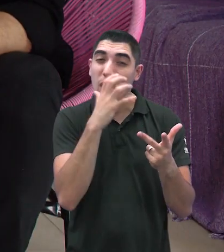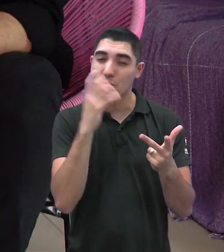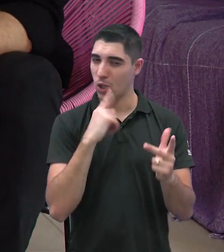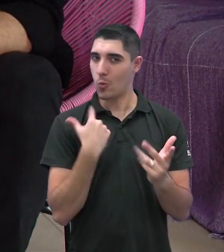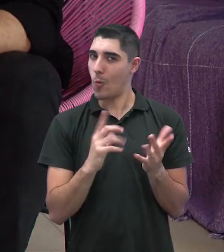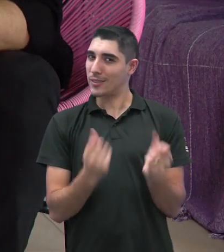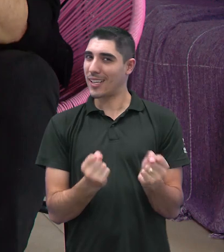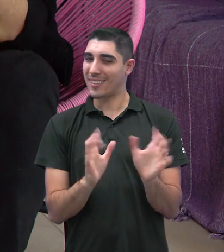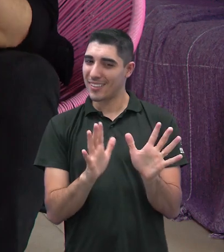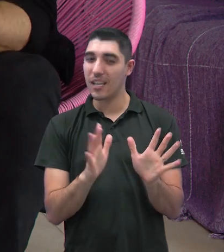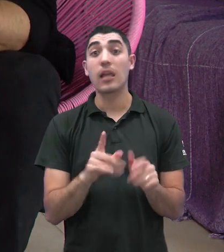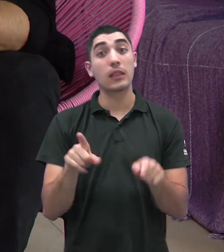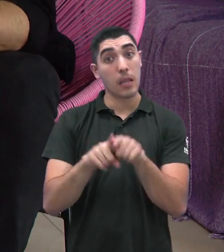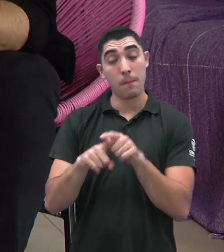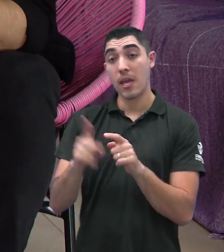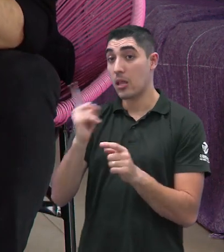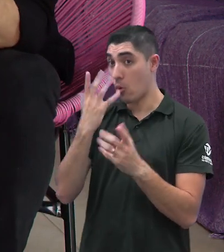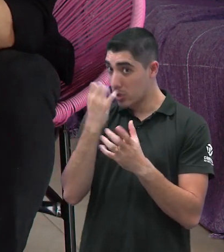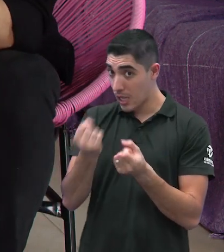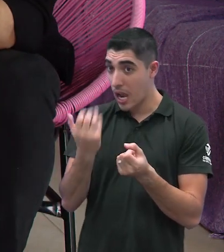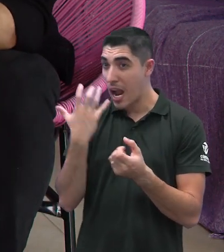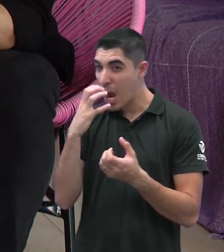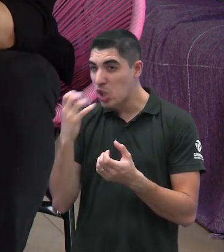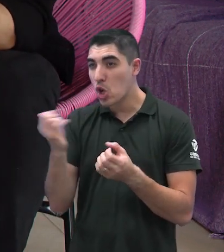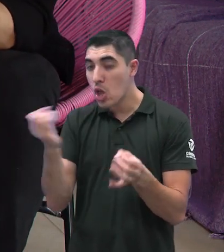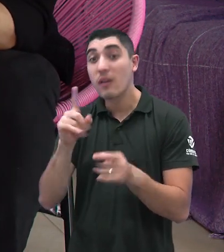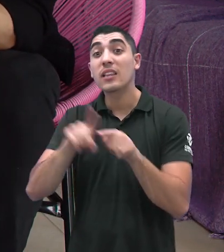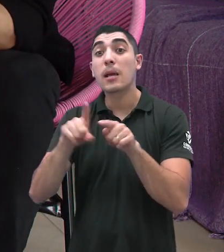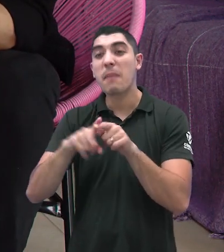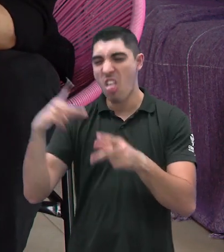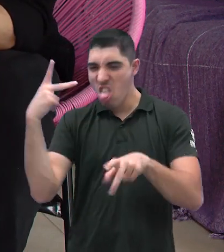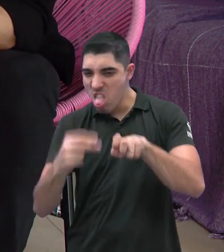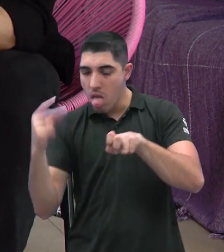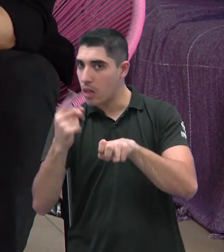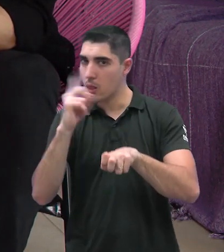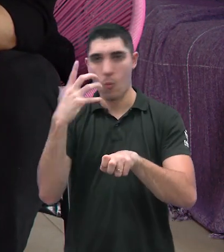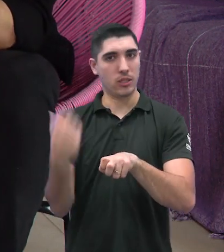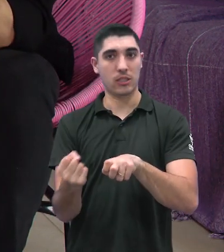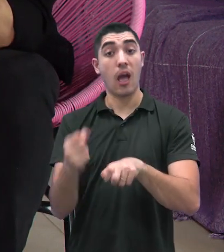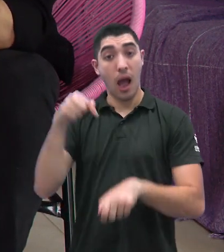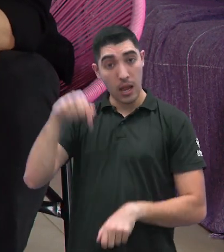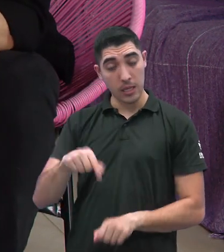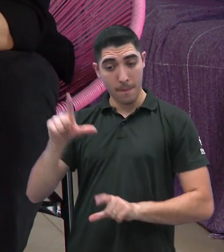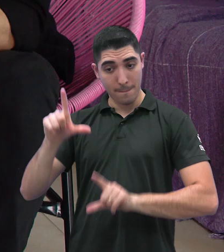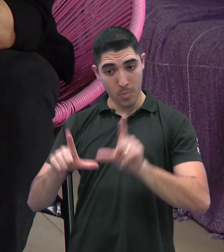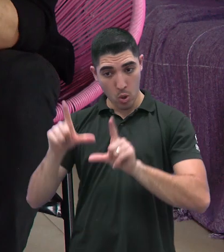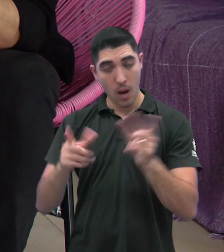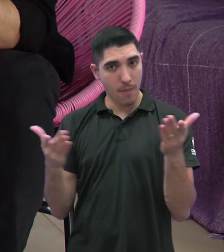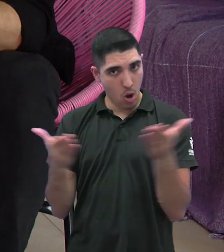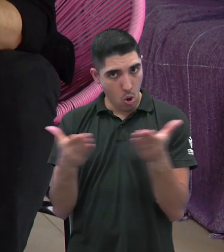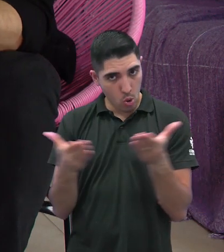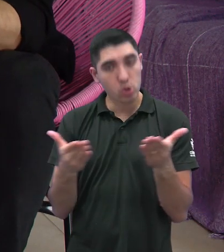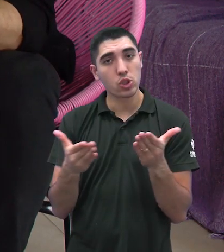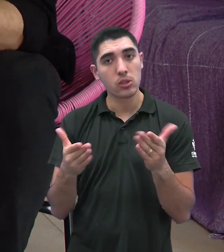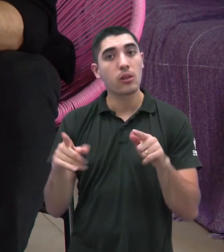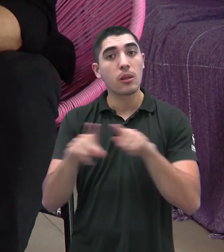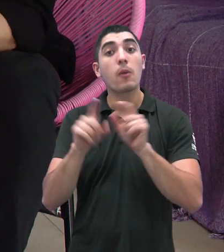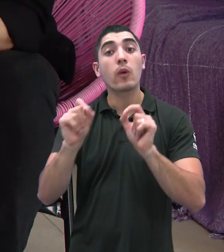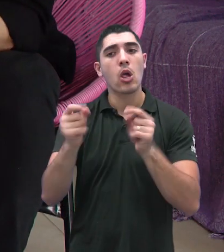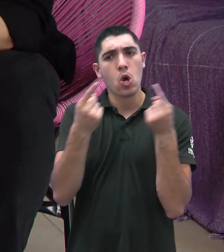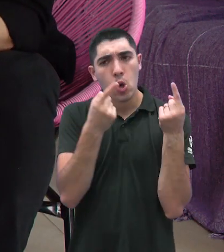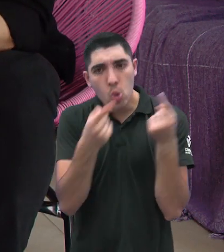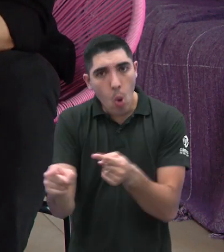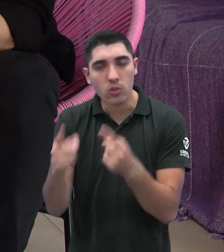Menos cachorro e menos maus tratos. Então é bom a gente bater nessa tecla que a gente está aqui no Galeria Pet e mesmo fora do nosso